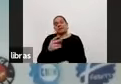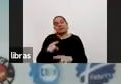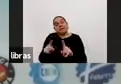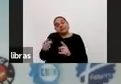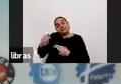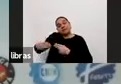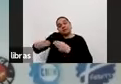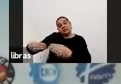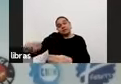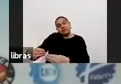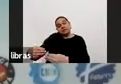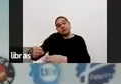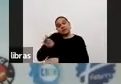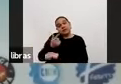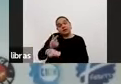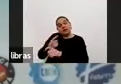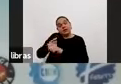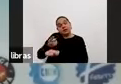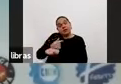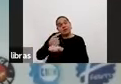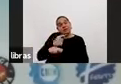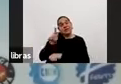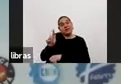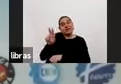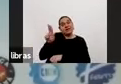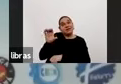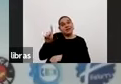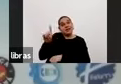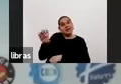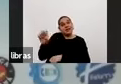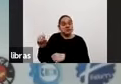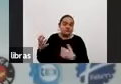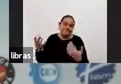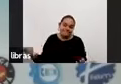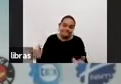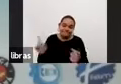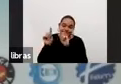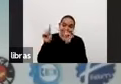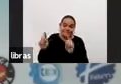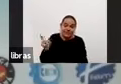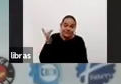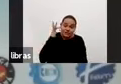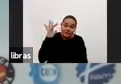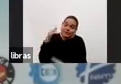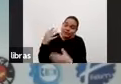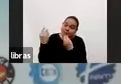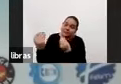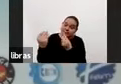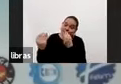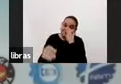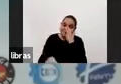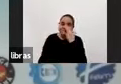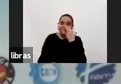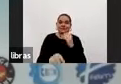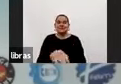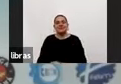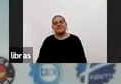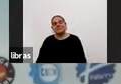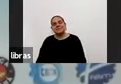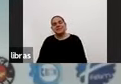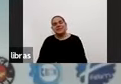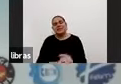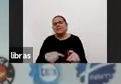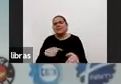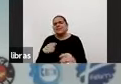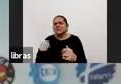Guedes. Mas a gente fica aqui na torcida. Eu quero agradecer muito a sua participação aqui, foi extremamente